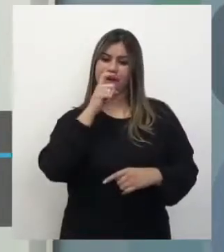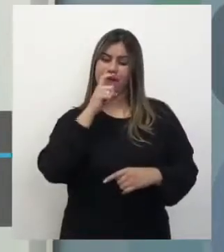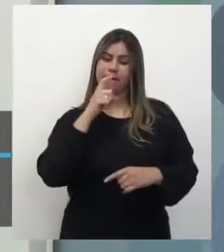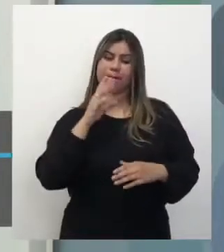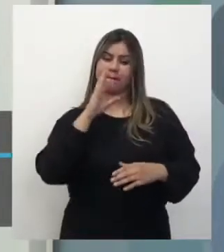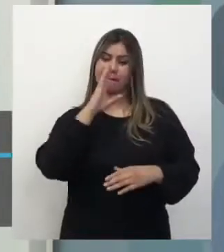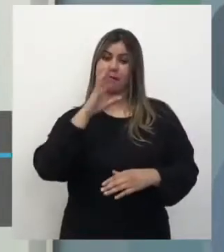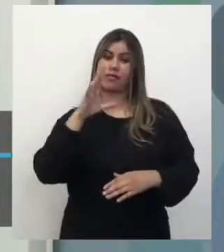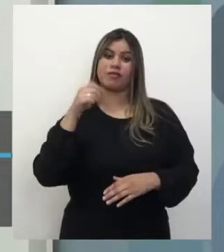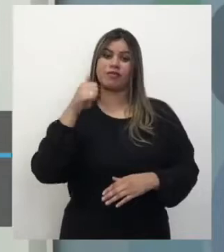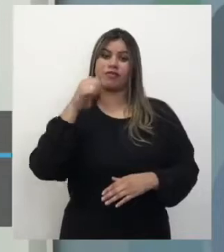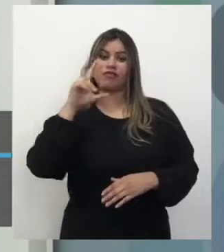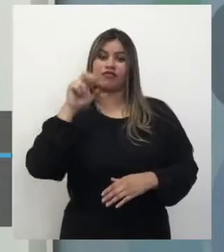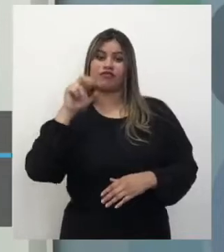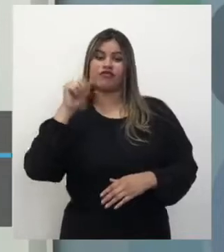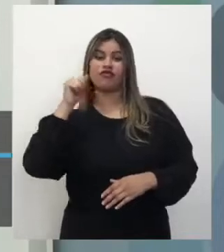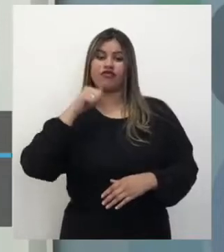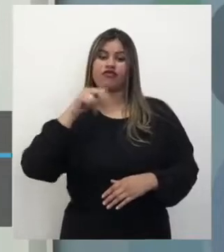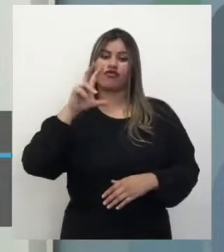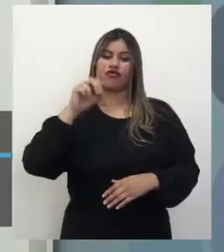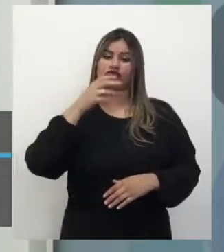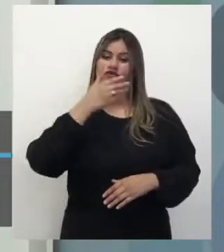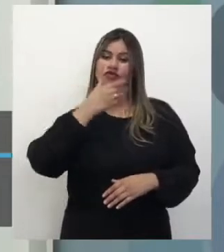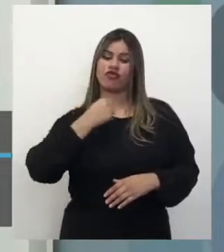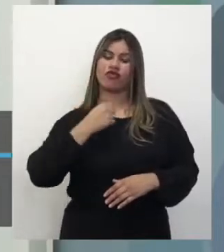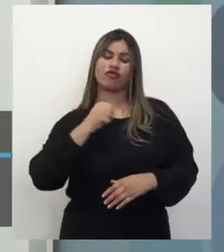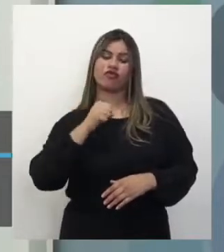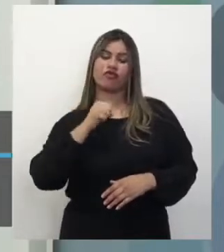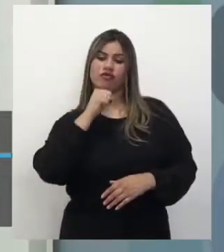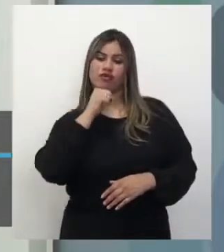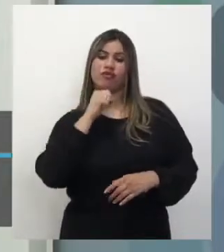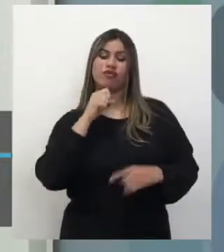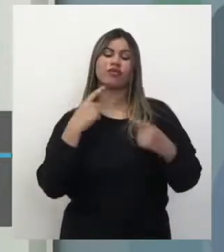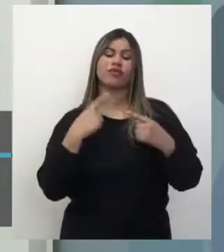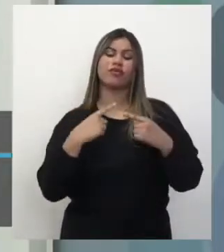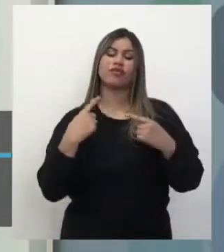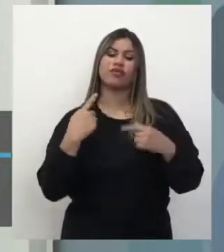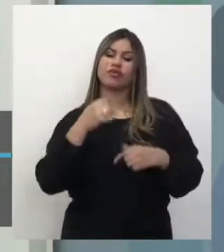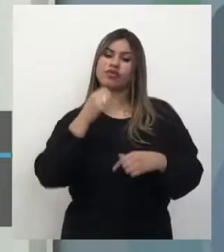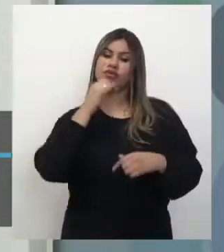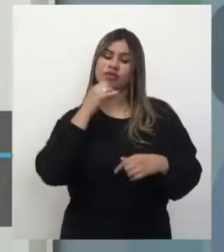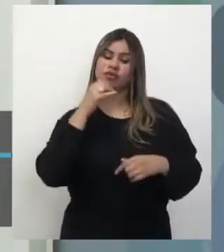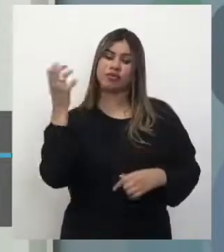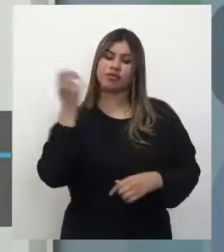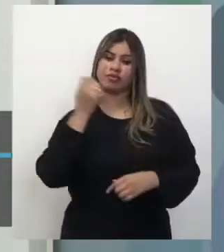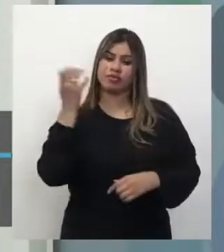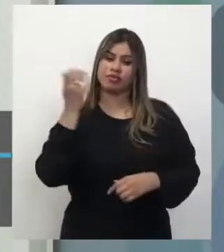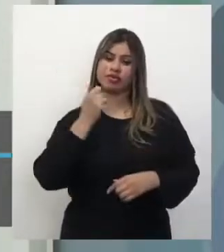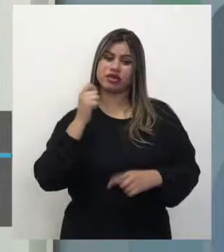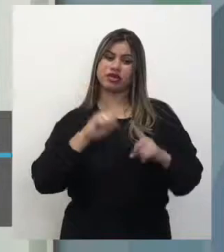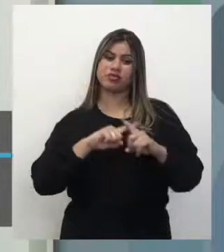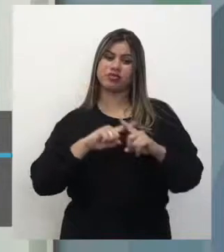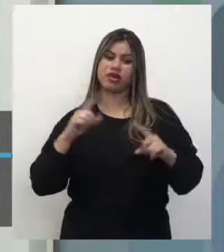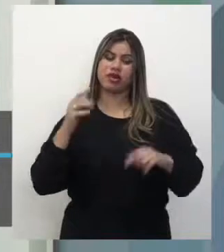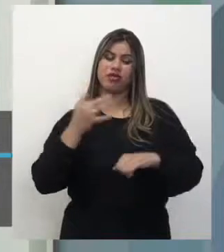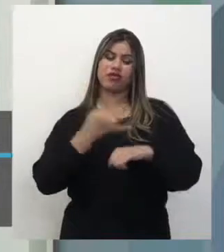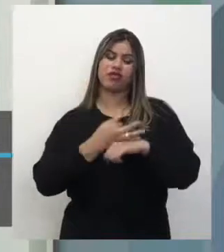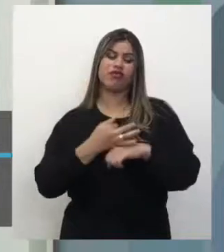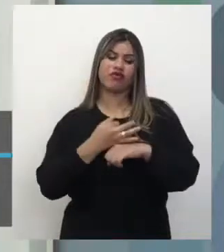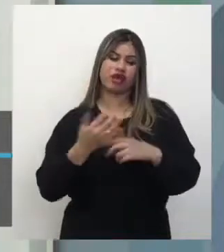avós de vocês. É aquela pessoa que aposenta, por exemplo, mas passa a vida inteira, mesmo depois de aposentado ou quando está de